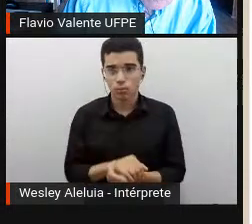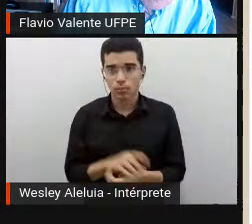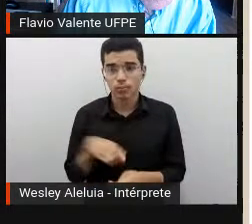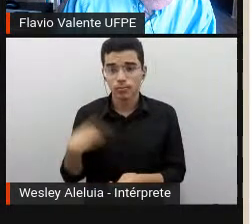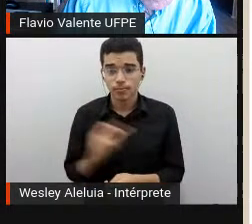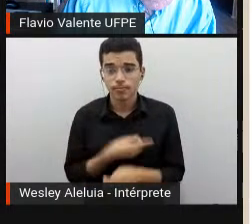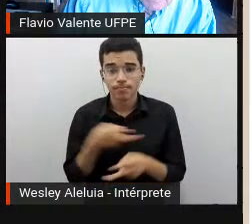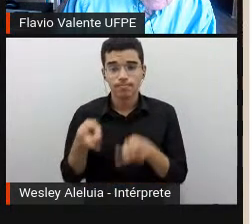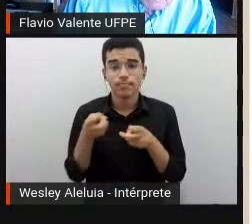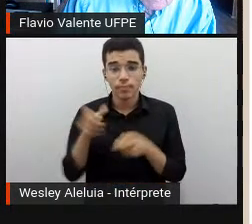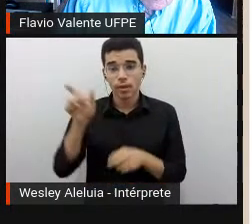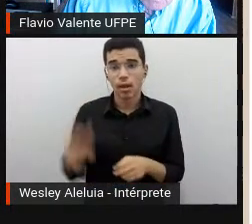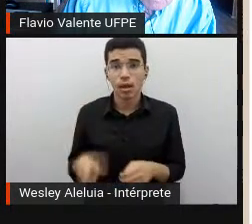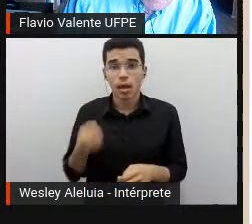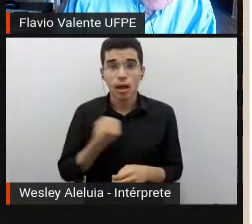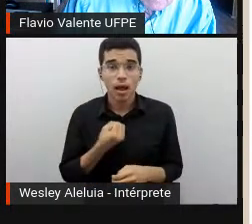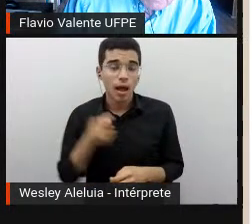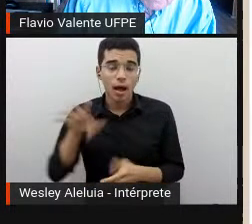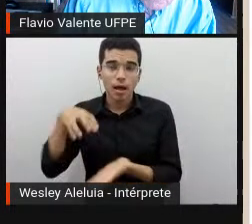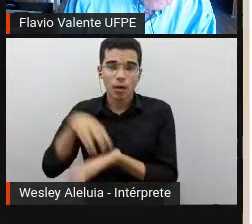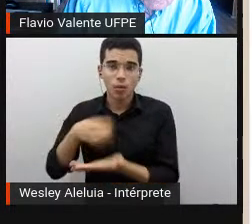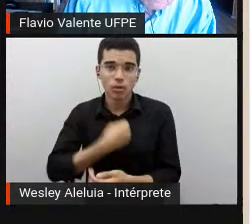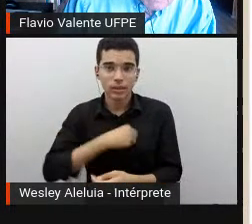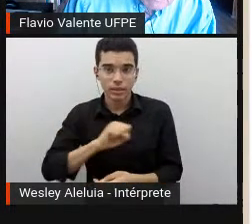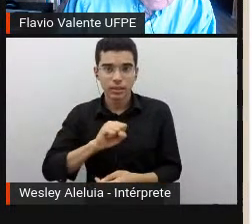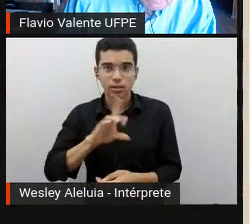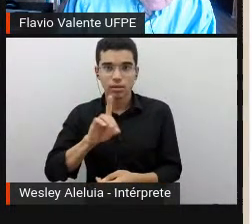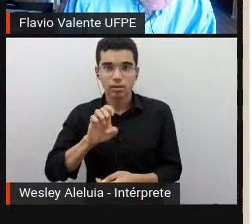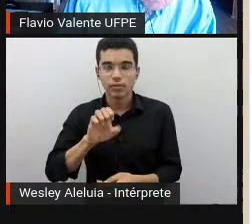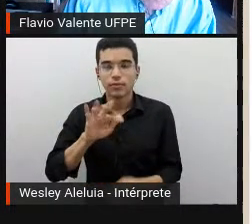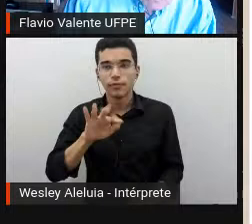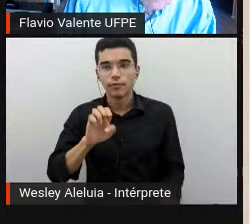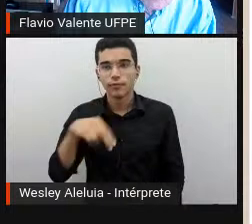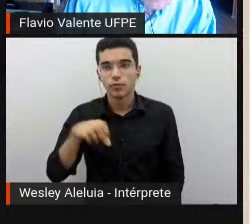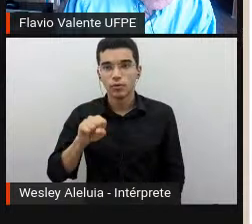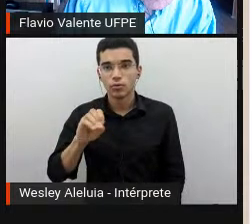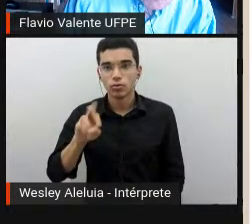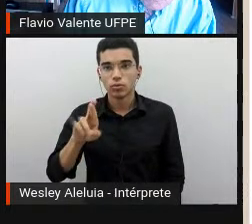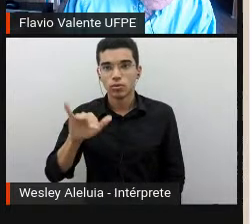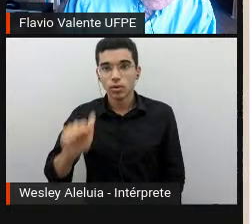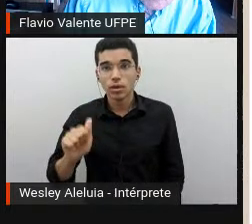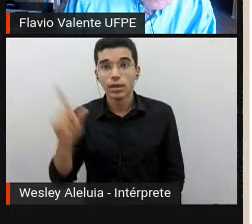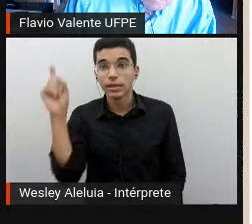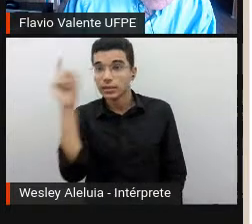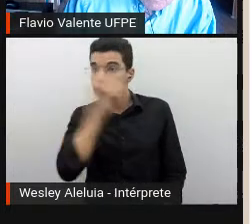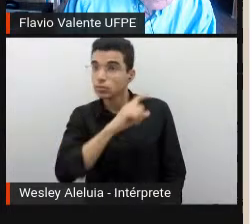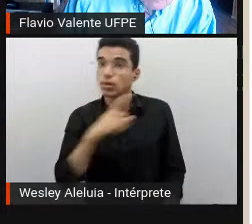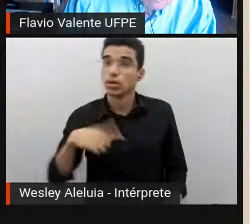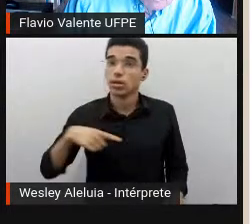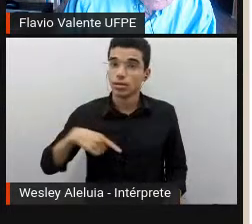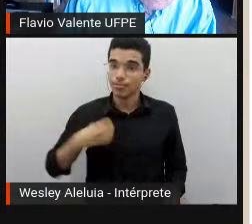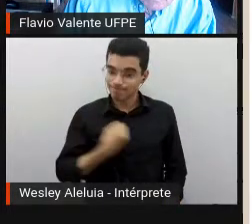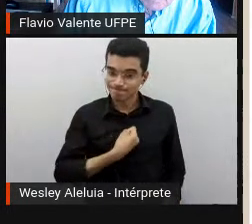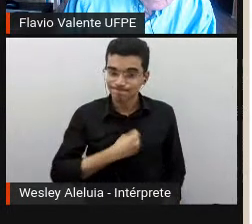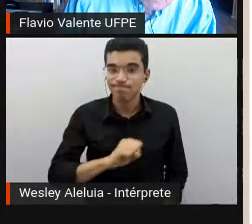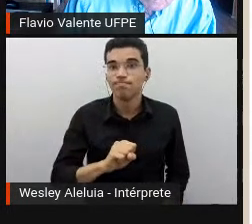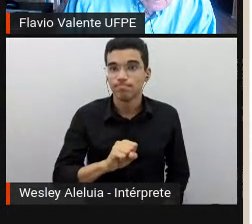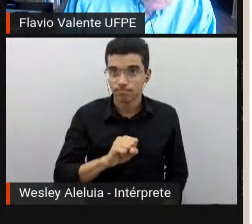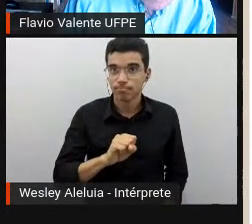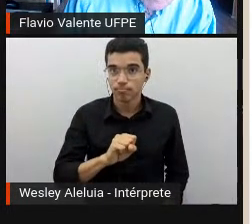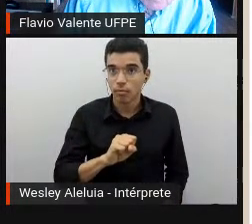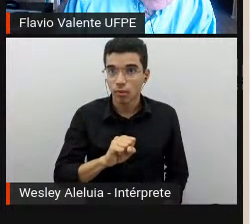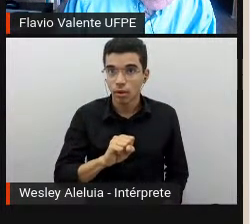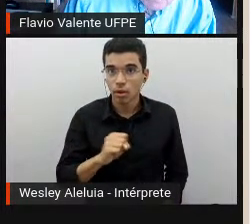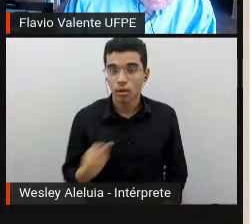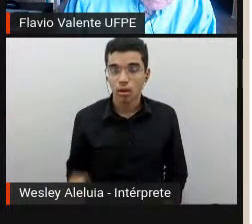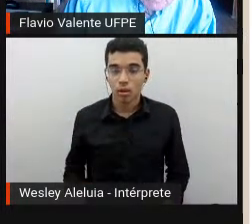tem sido questionada na sua capacidade de representar os direitos difusos e direitos humanos da sociedade.